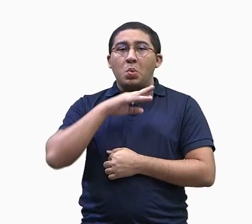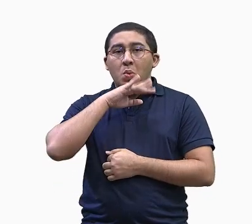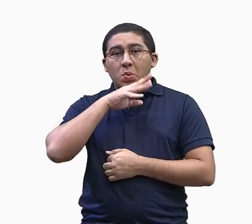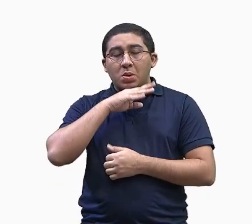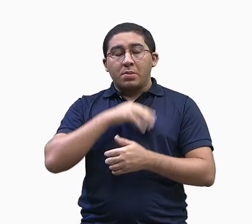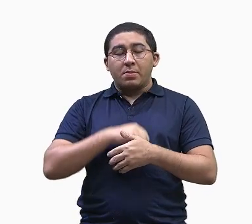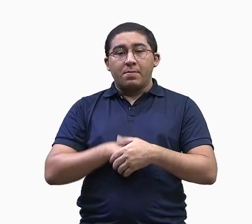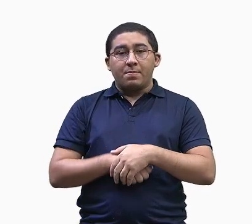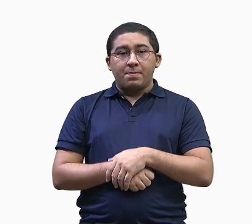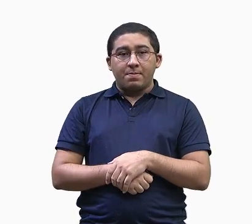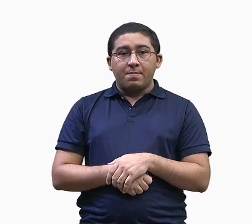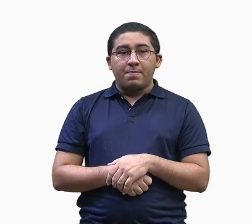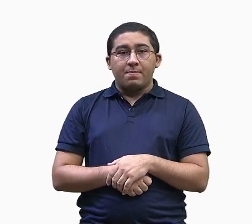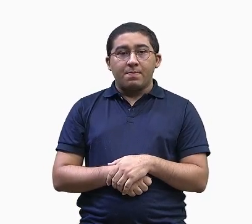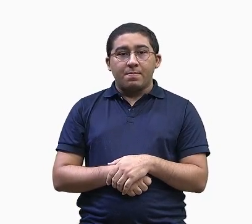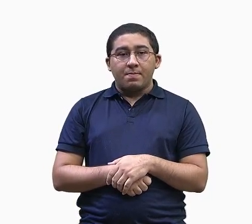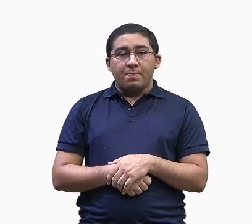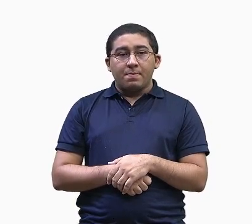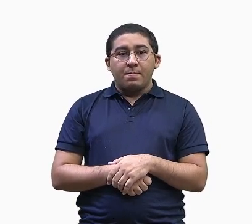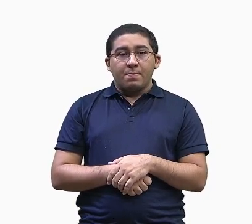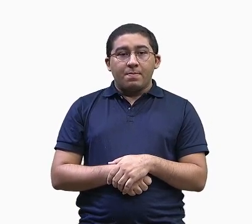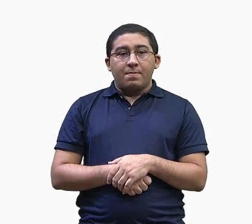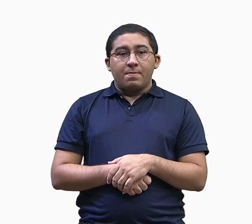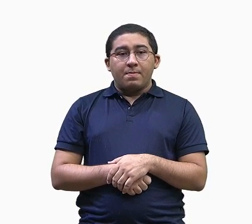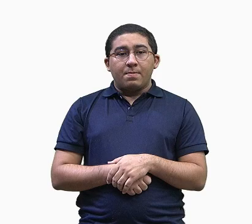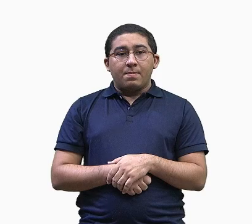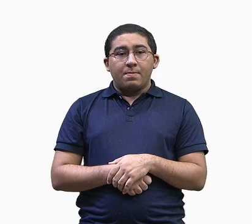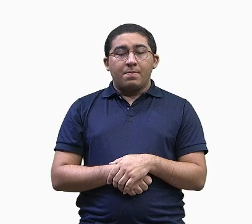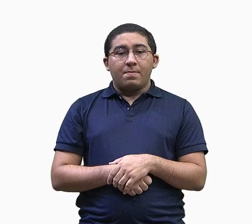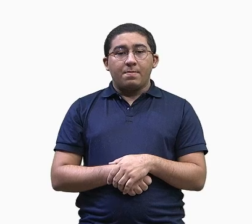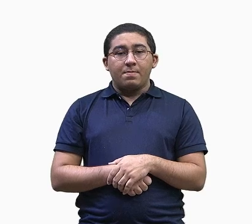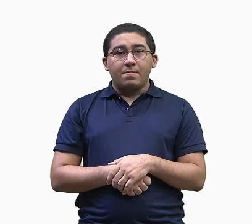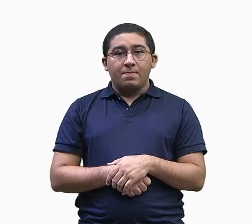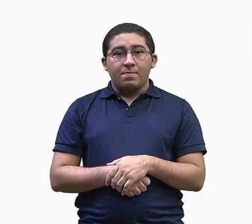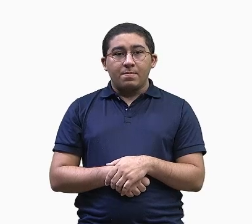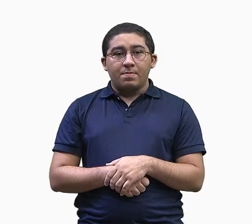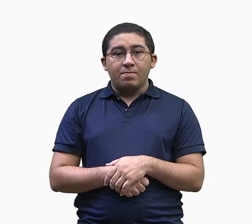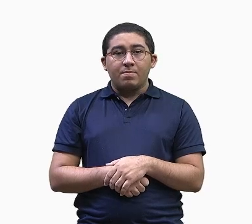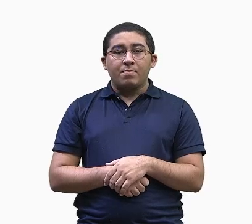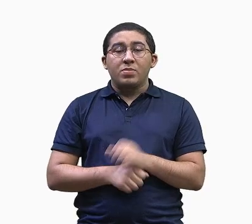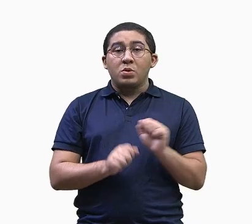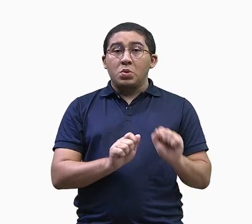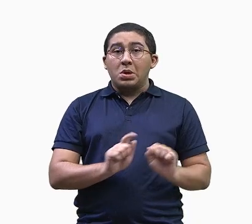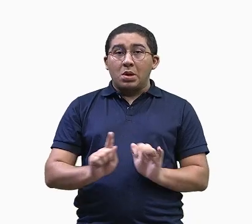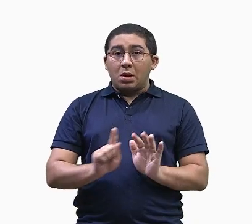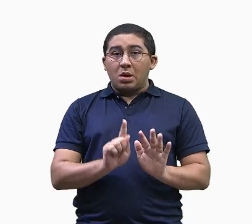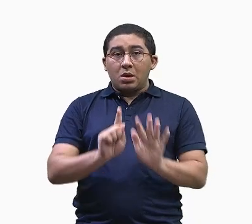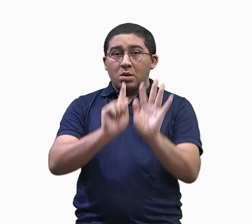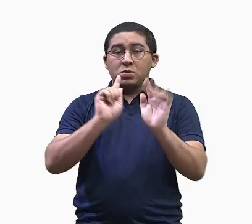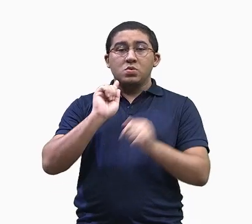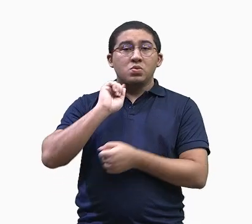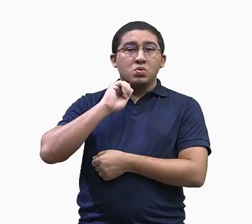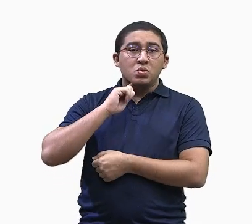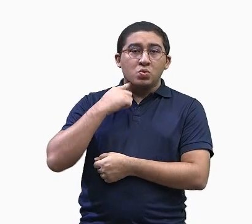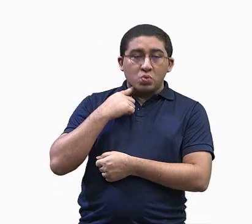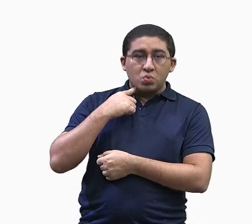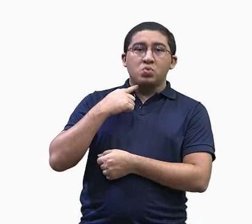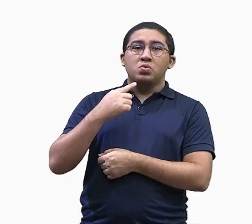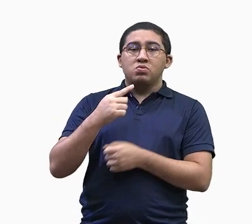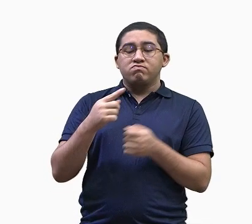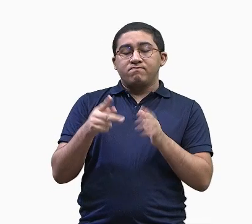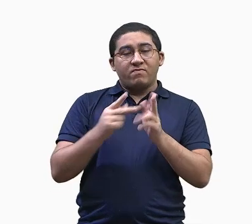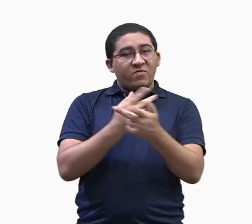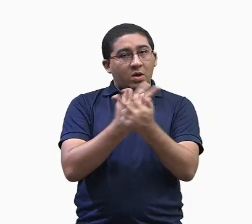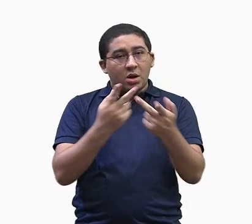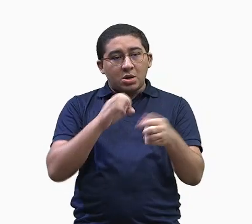outras fontes. Os gases que vão ser emitidos aí para a atmosfera, né? As partículas, pois esse material ele precisa